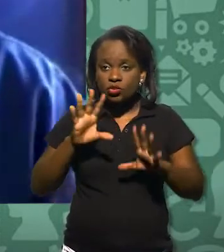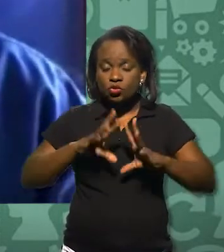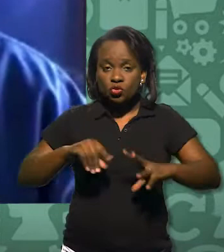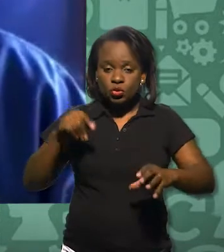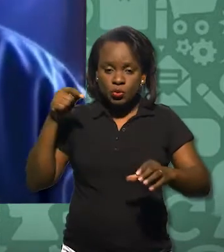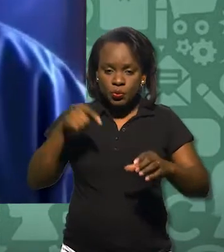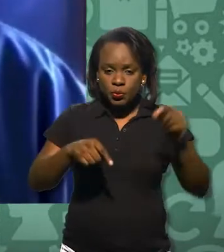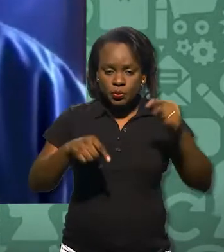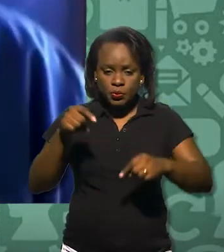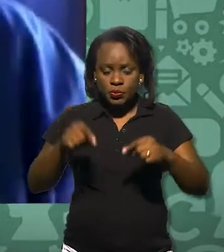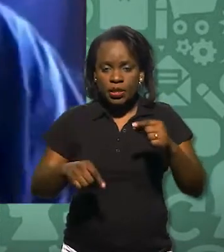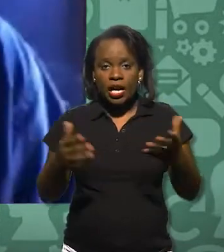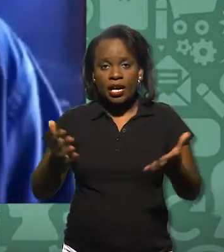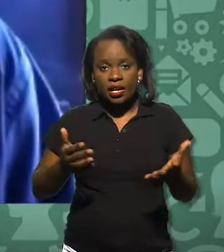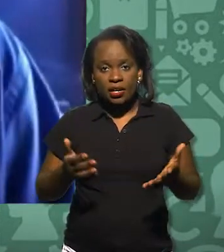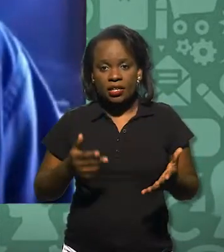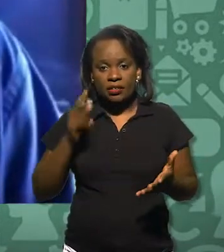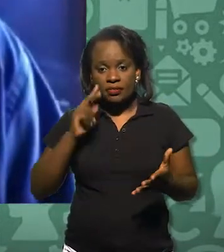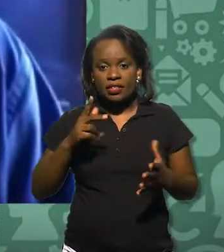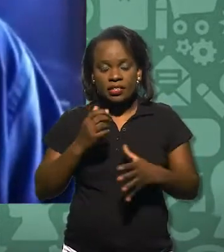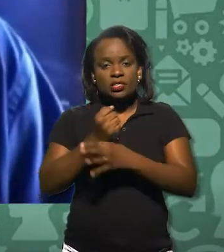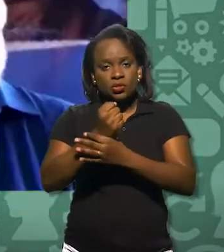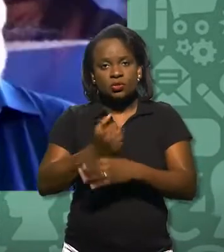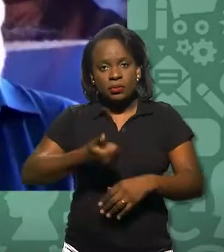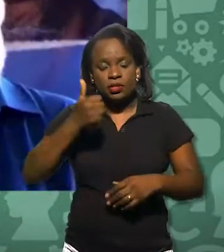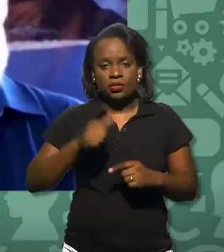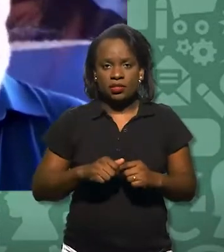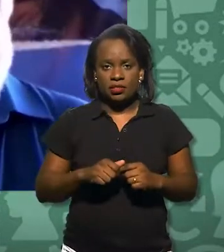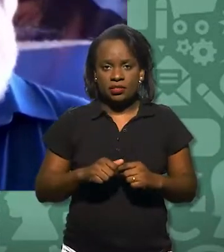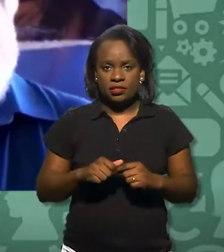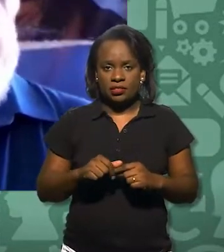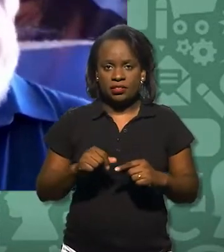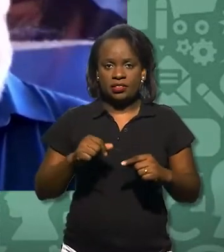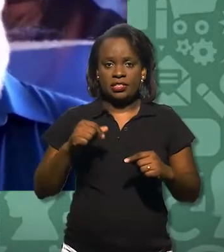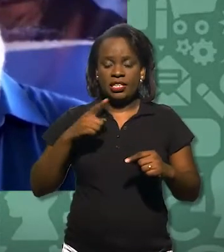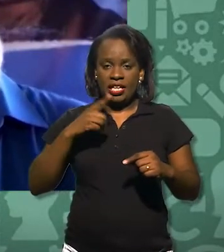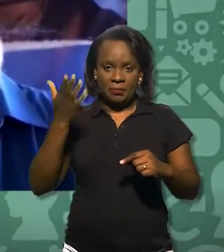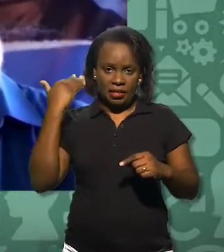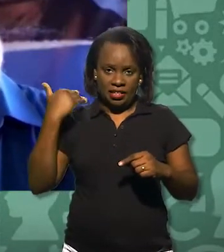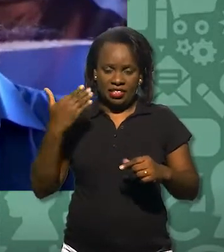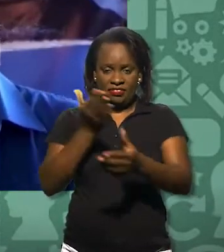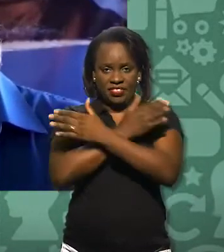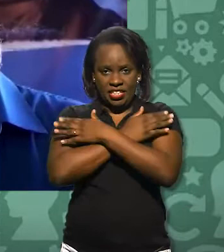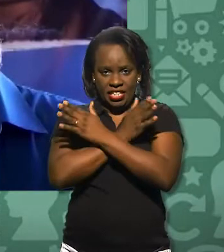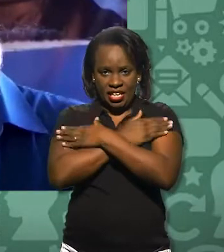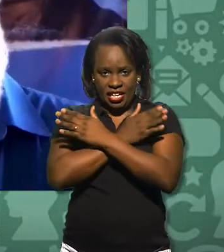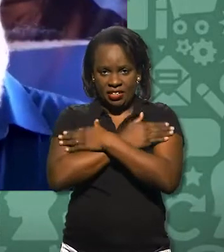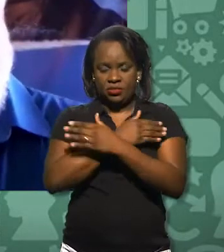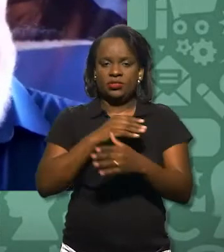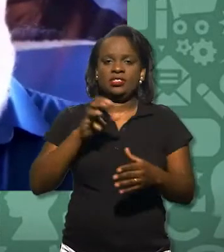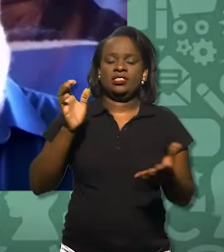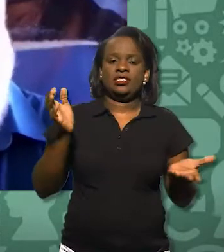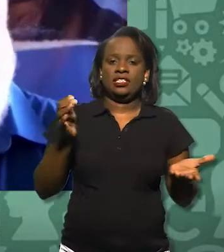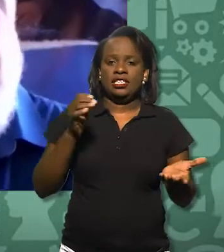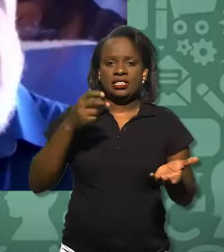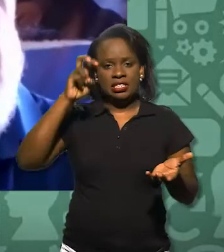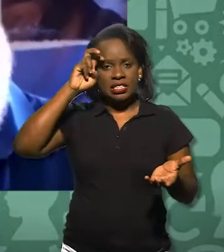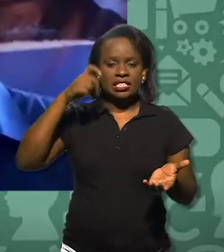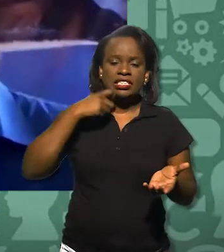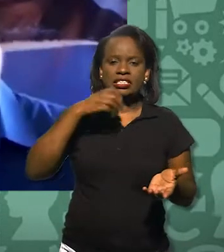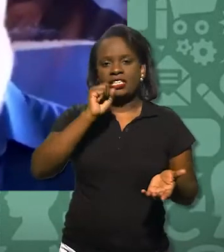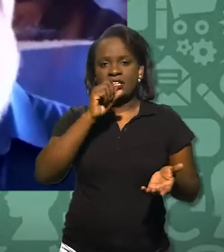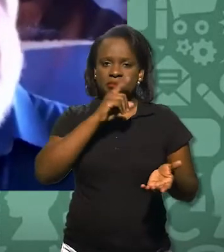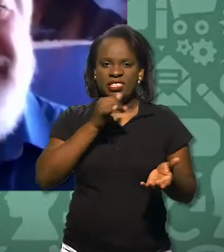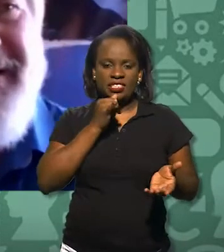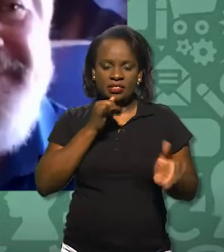todo mundo injeta, quem sabe que agora a gente segura? Quando havia um feriado prolongado, Cabo Frio, por